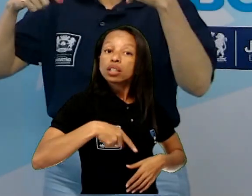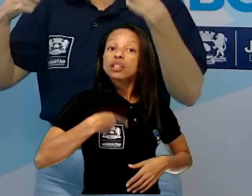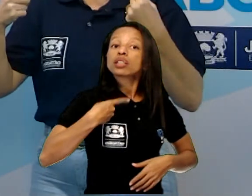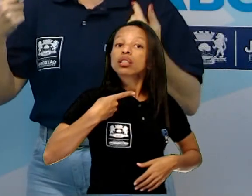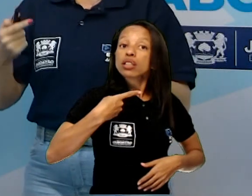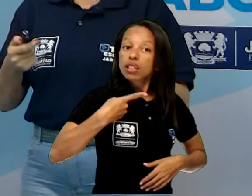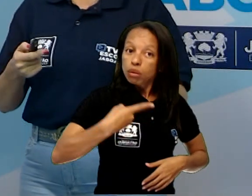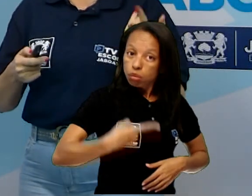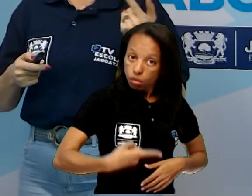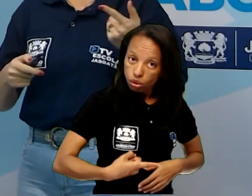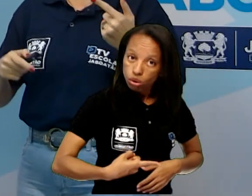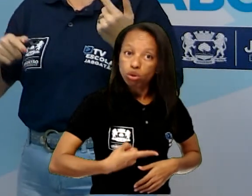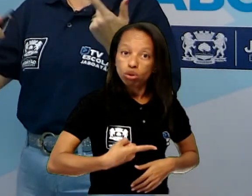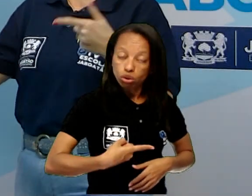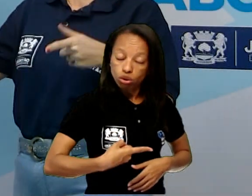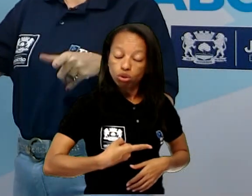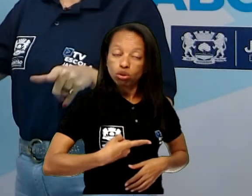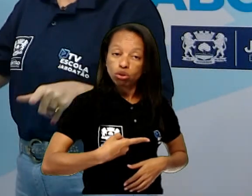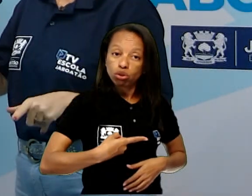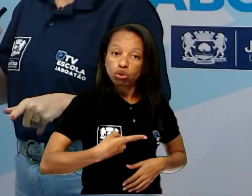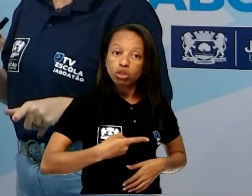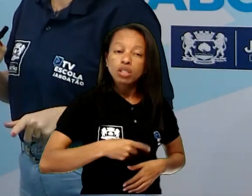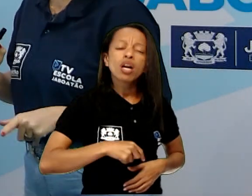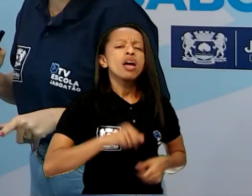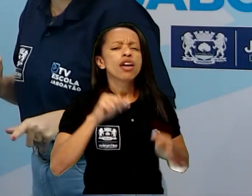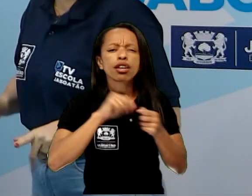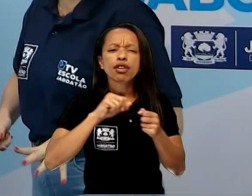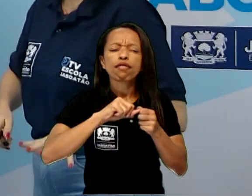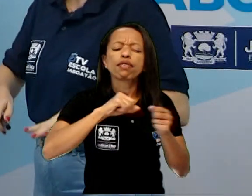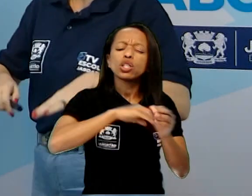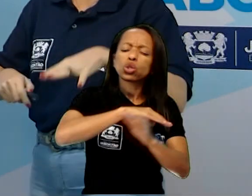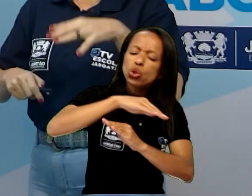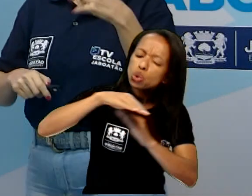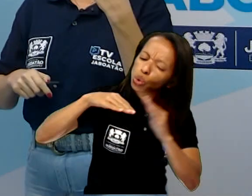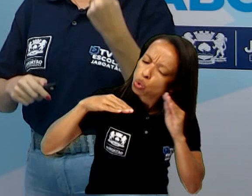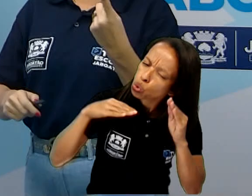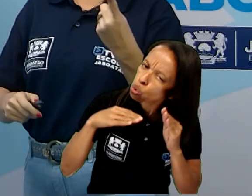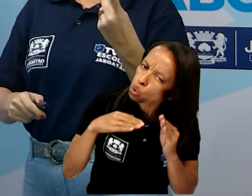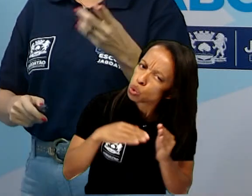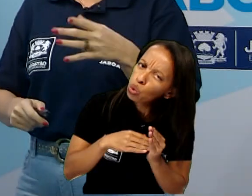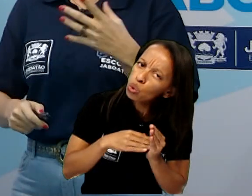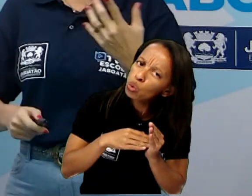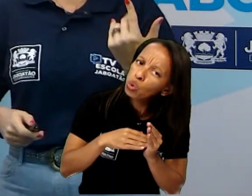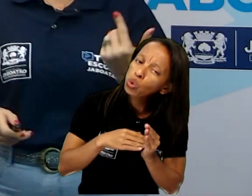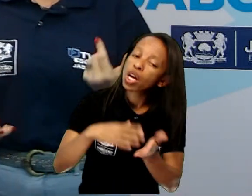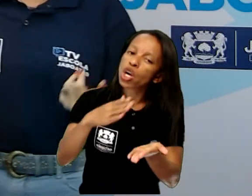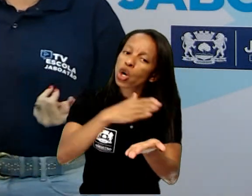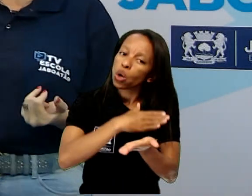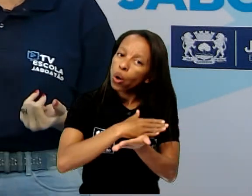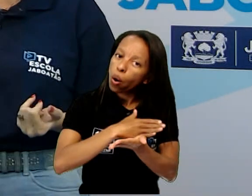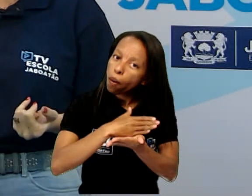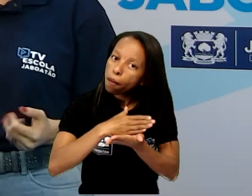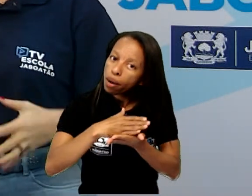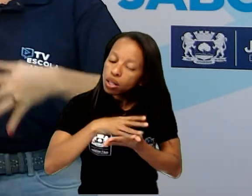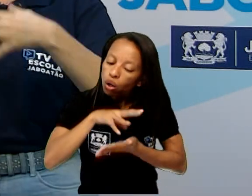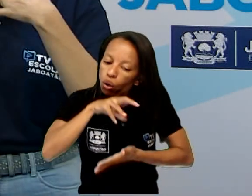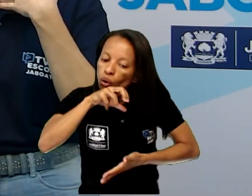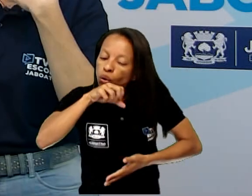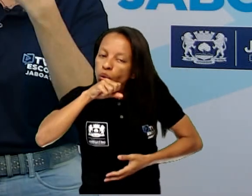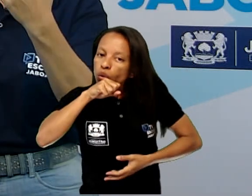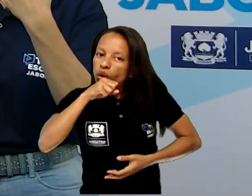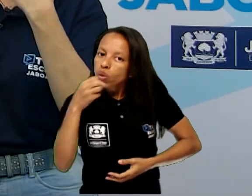só depois que você fez todo esse procedimento, é que você inicia uma respiração boca a boca,